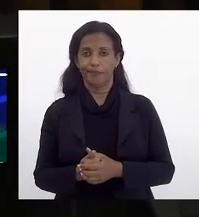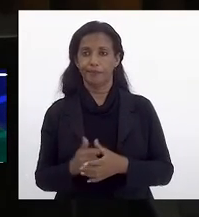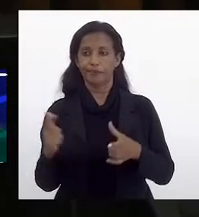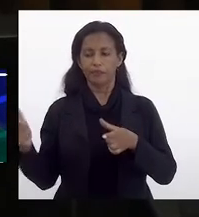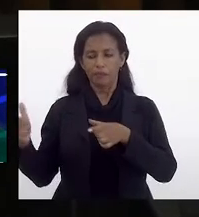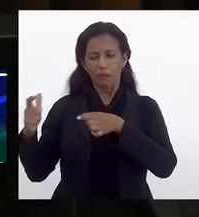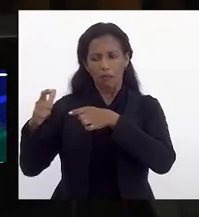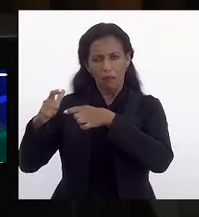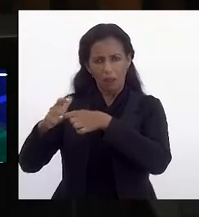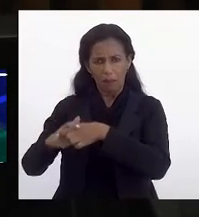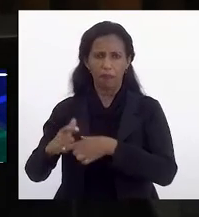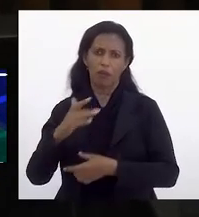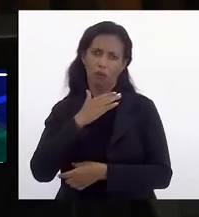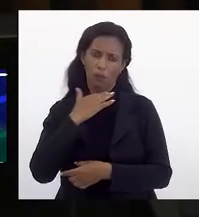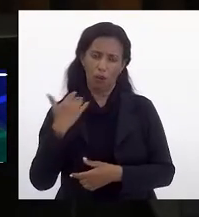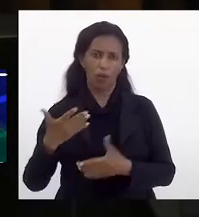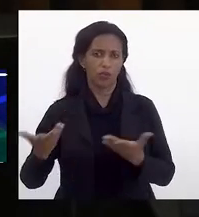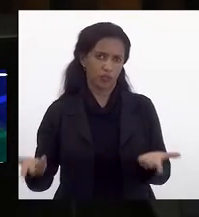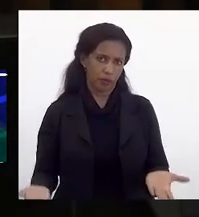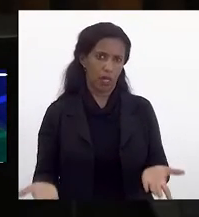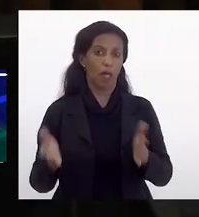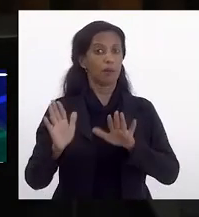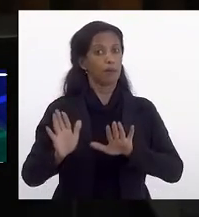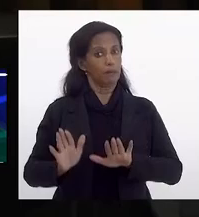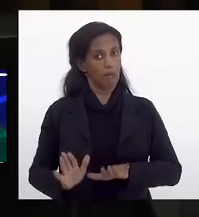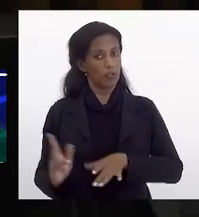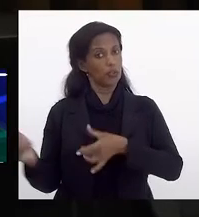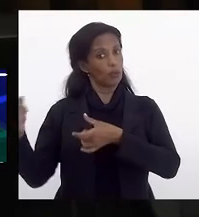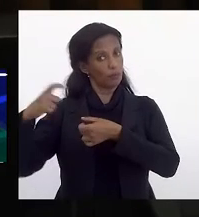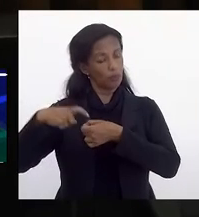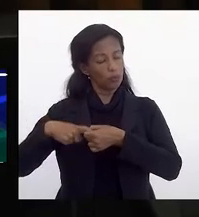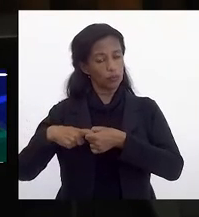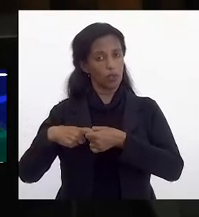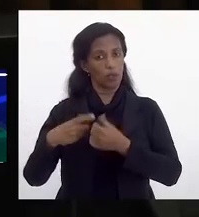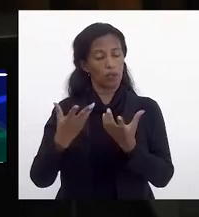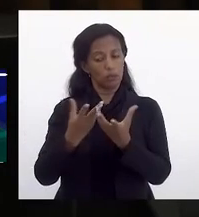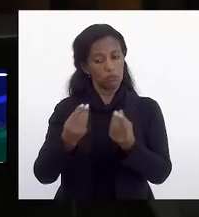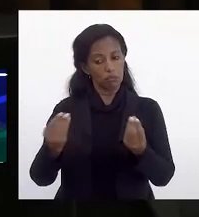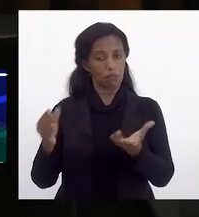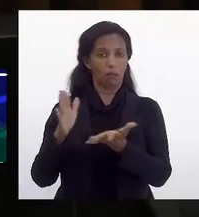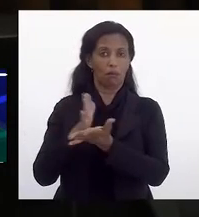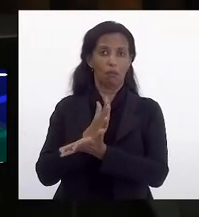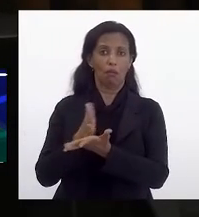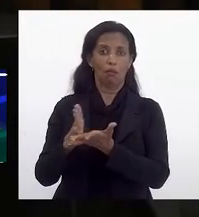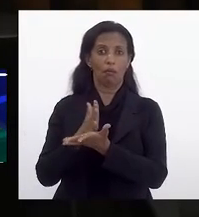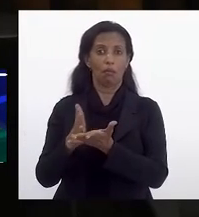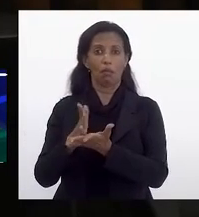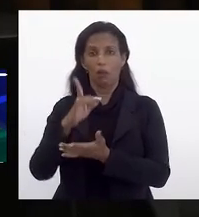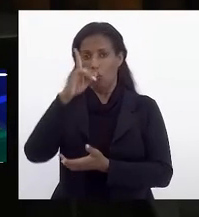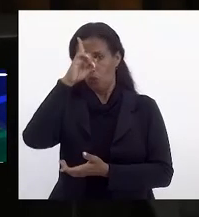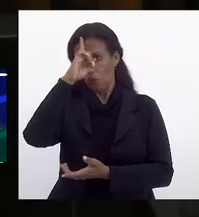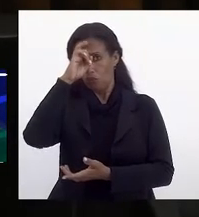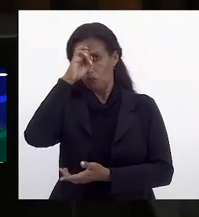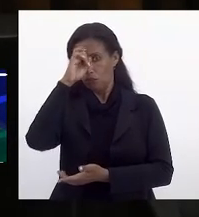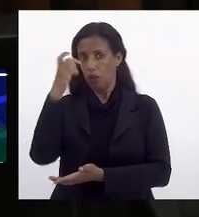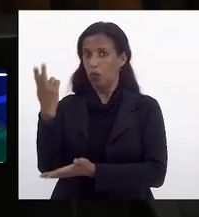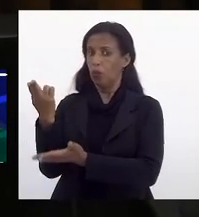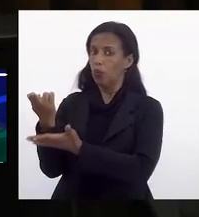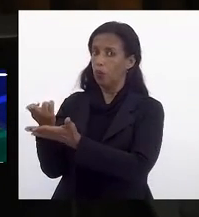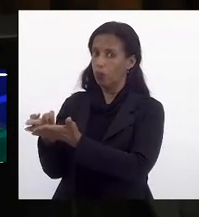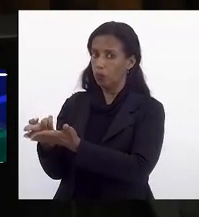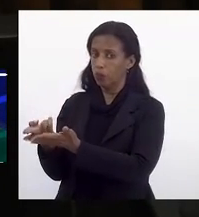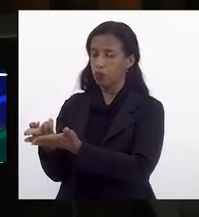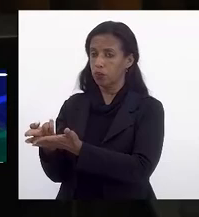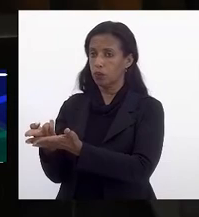menor índice de morte, mas muitas vezes hospitalizando e até